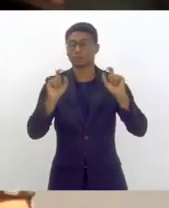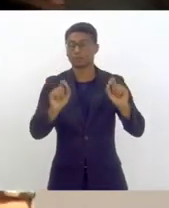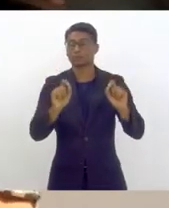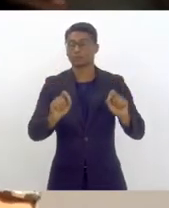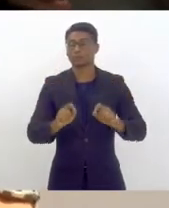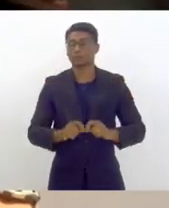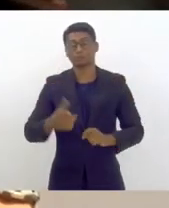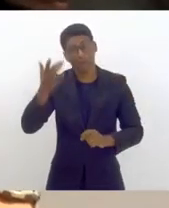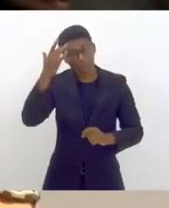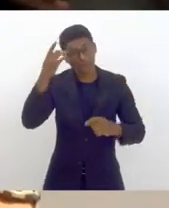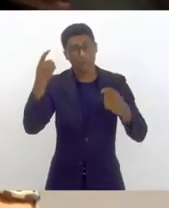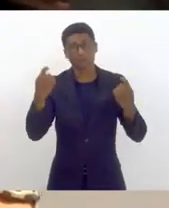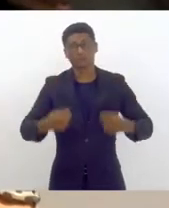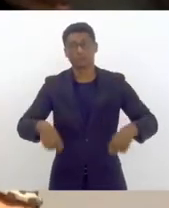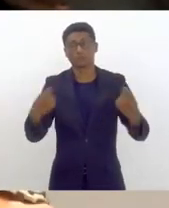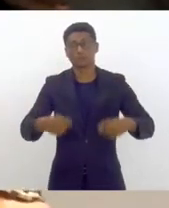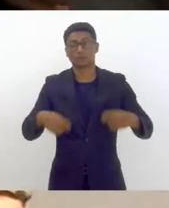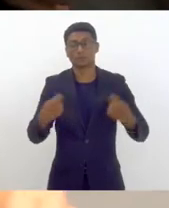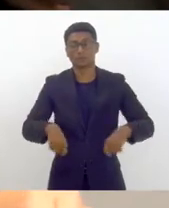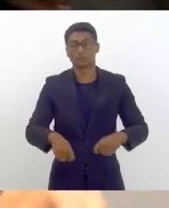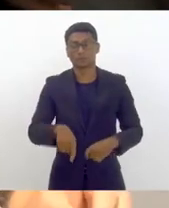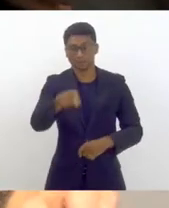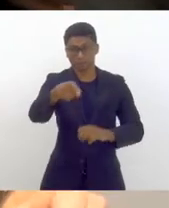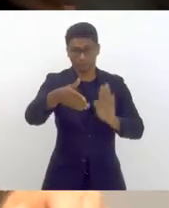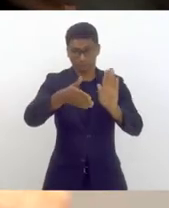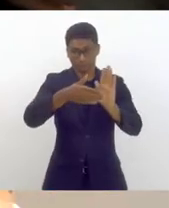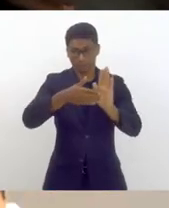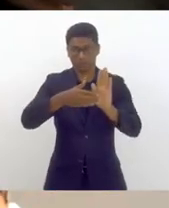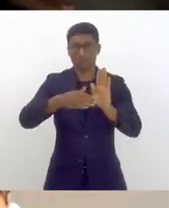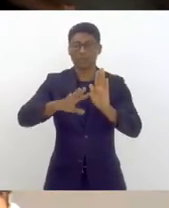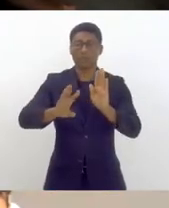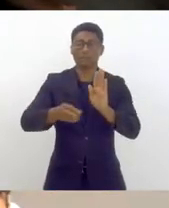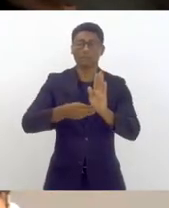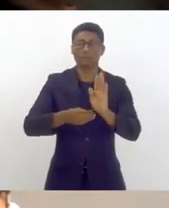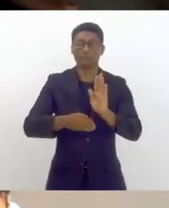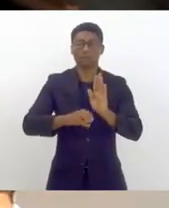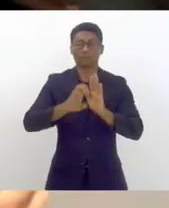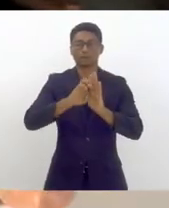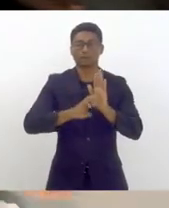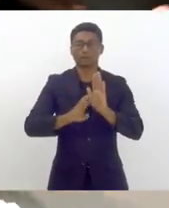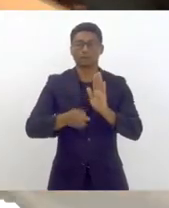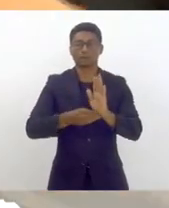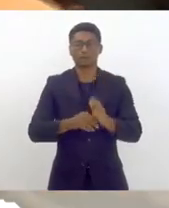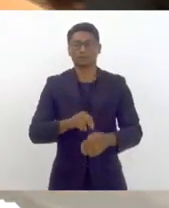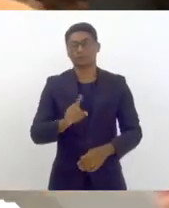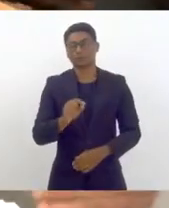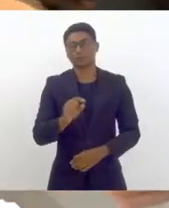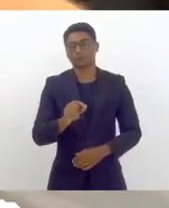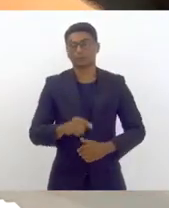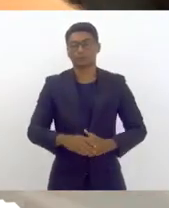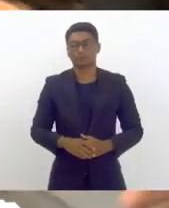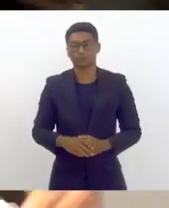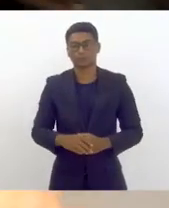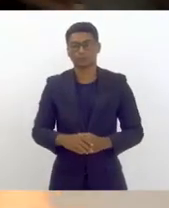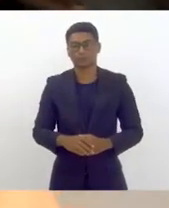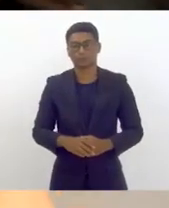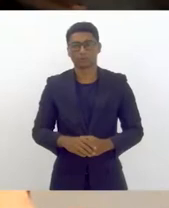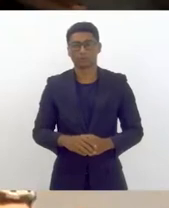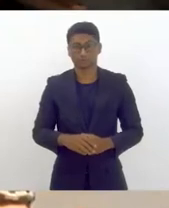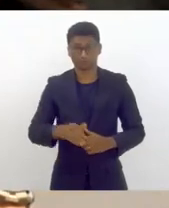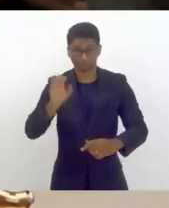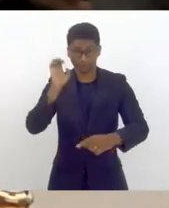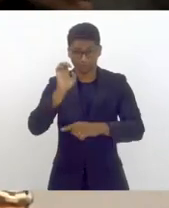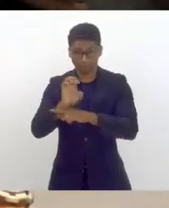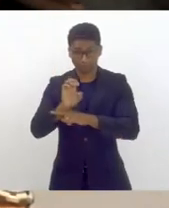uma emenda, né, a essa proposição em algum artigo, no sentido de determinar que o Estado, uma